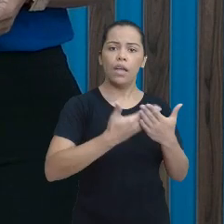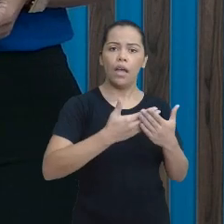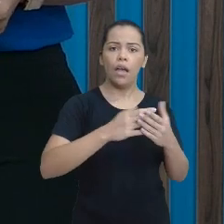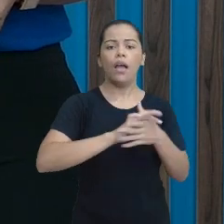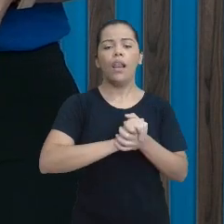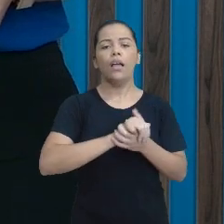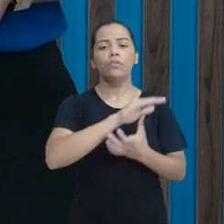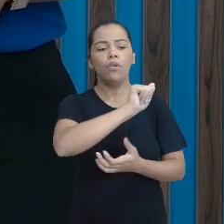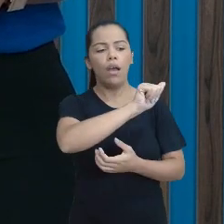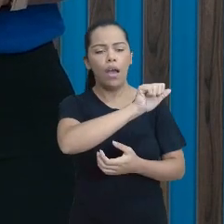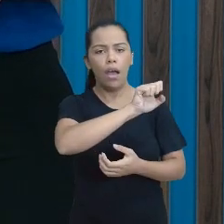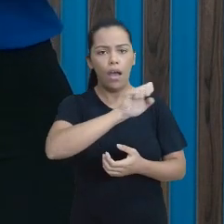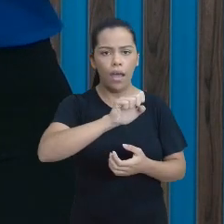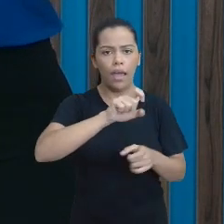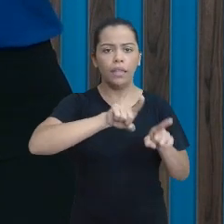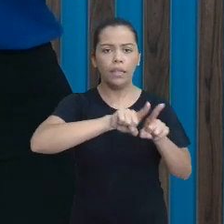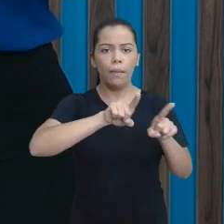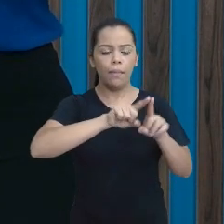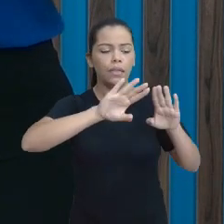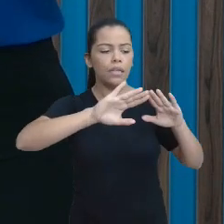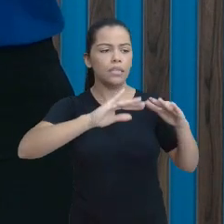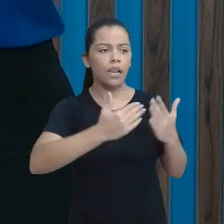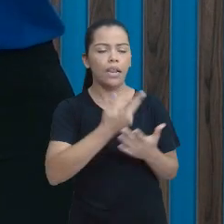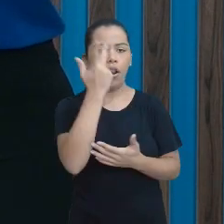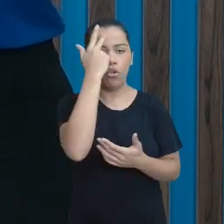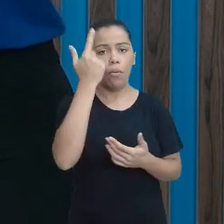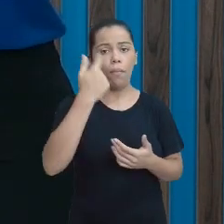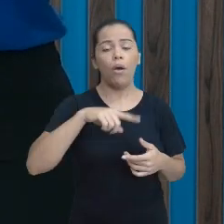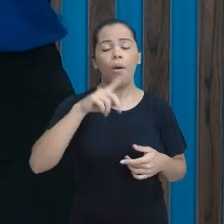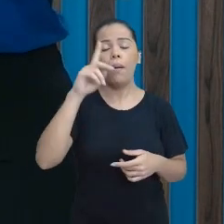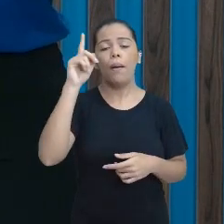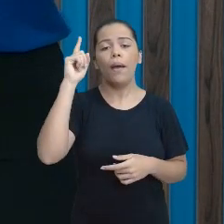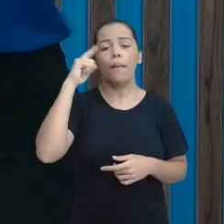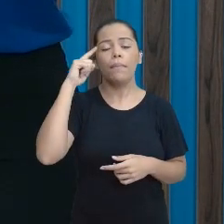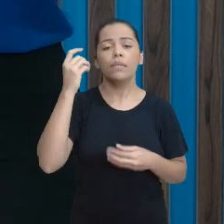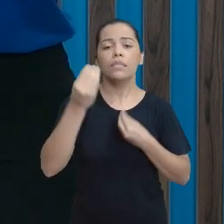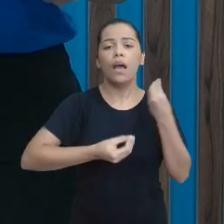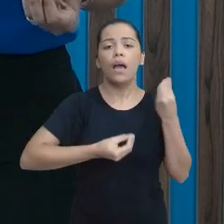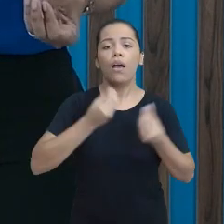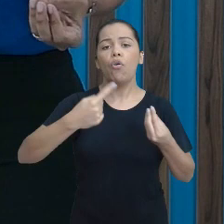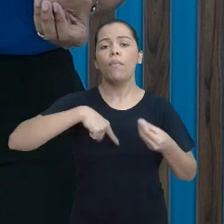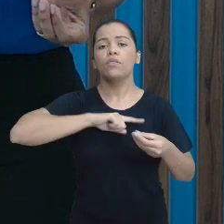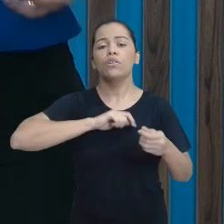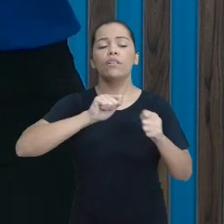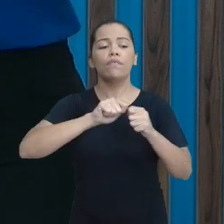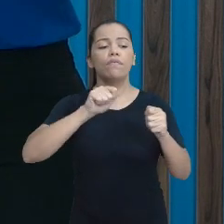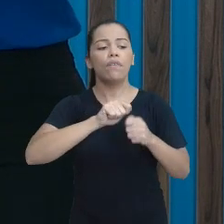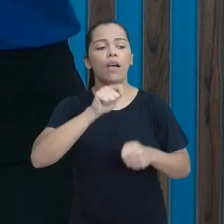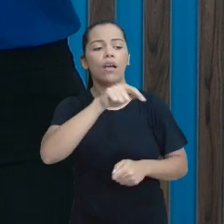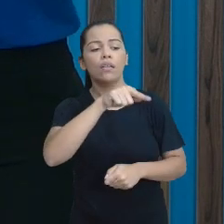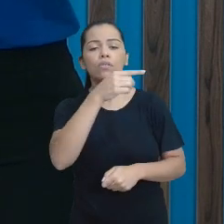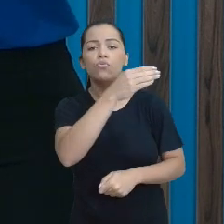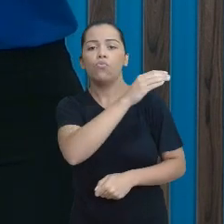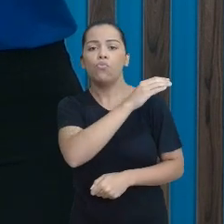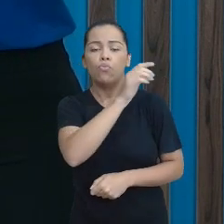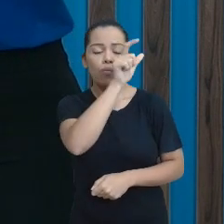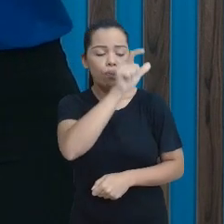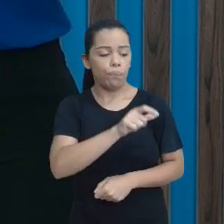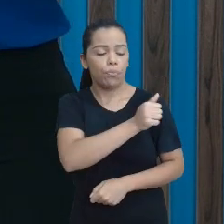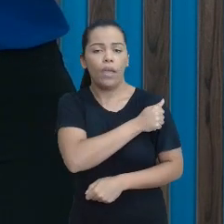prática diária na sala regular, pensar em como a gente está fazendo o estudante se sentir, em como a gente